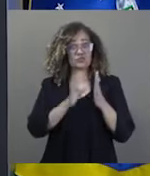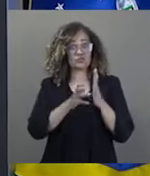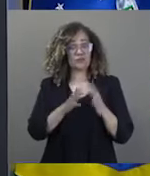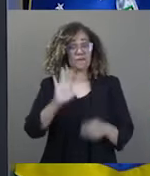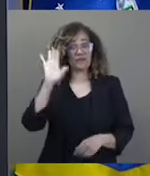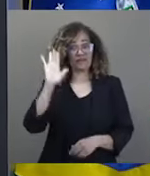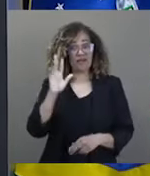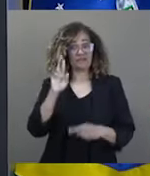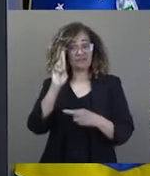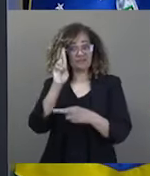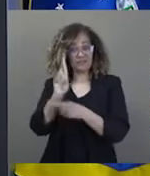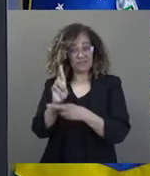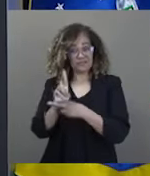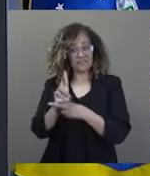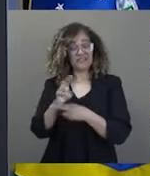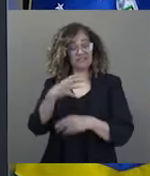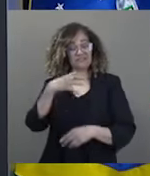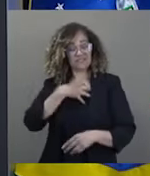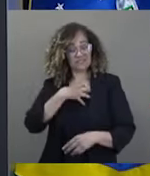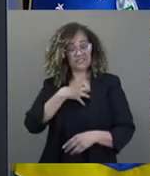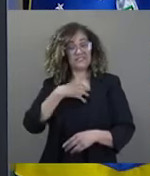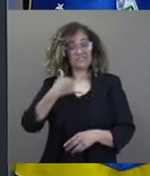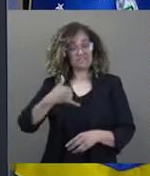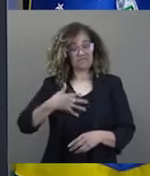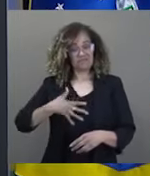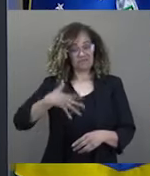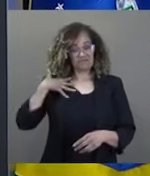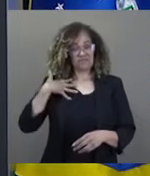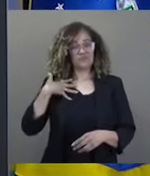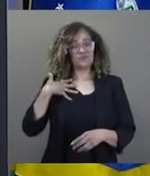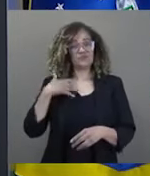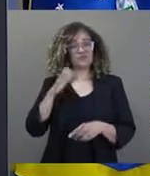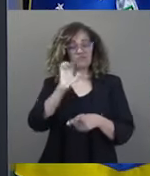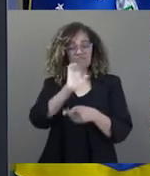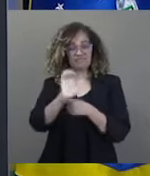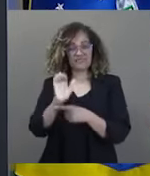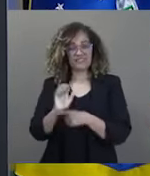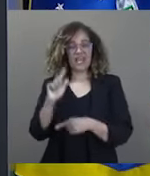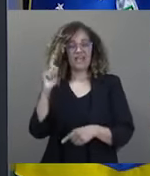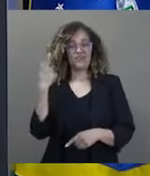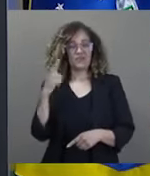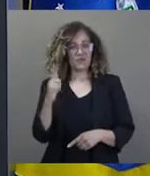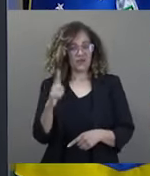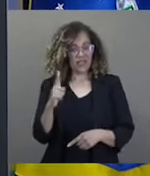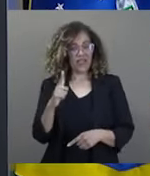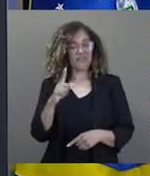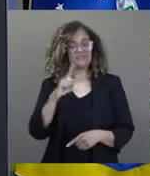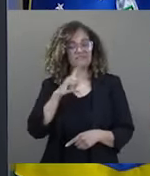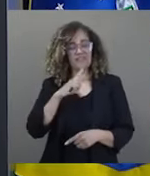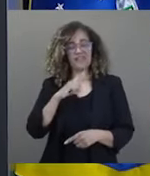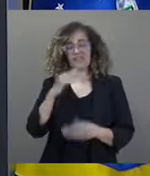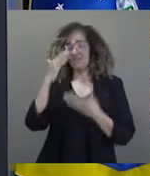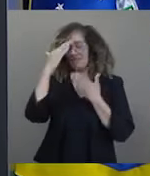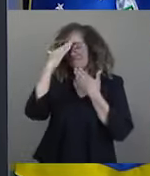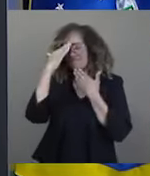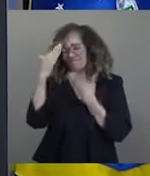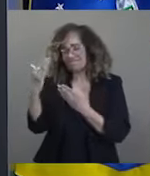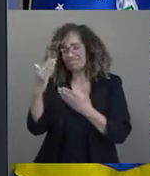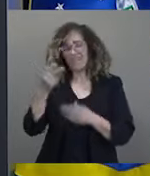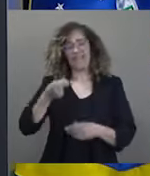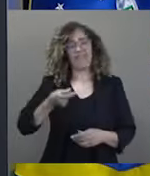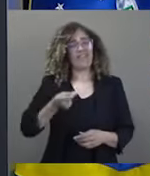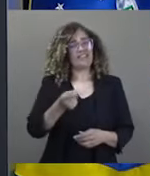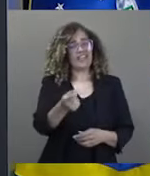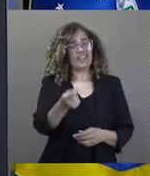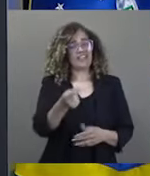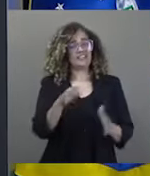representante orgulhosamente do Estado de Goiás pelo qual tenho gratidão eterna lá